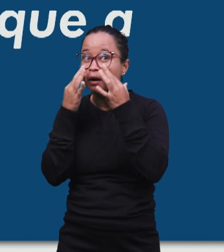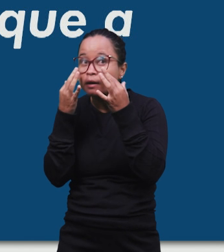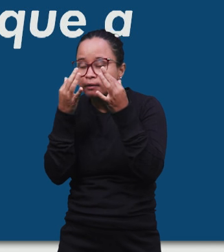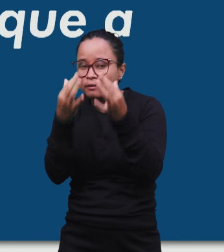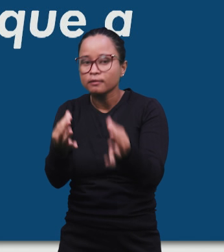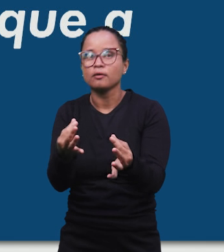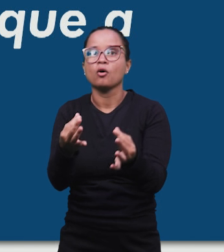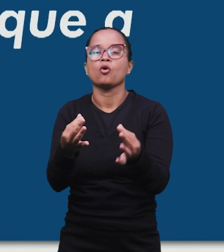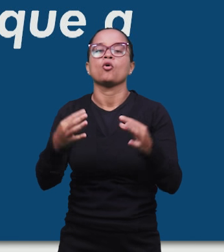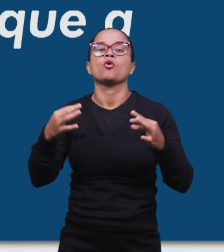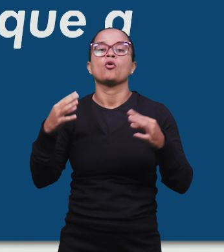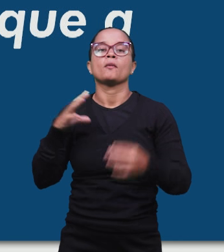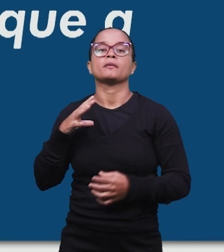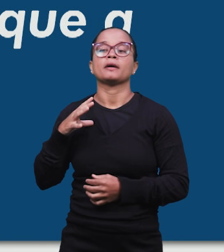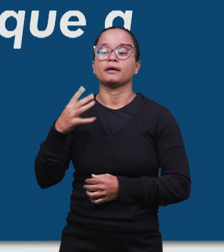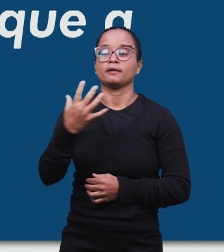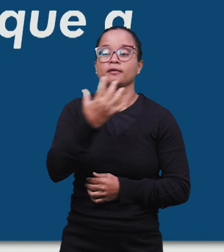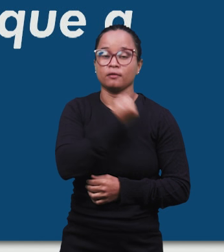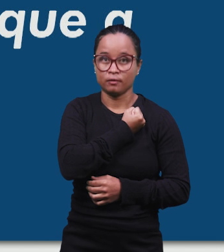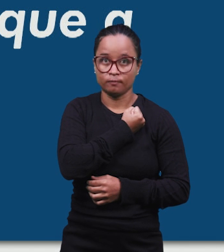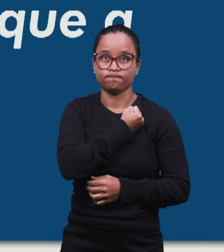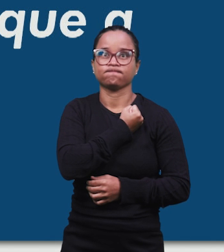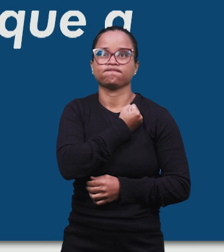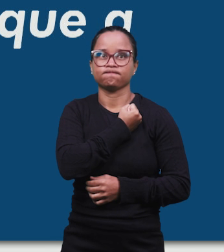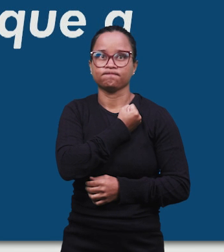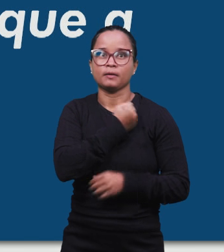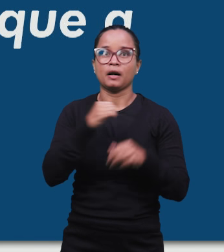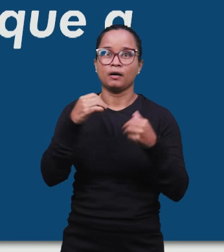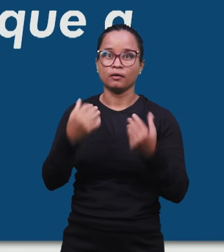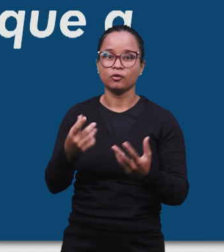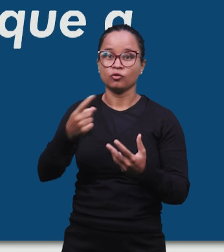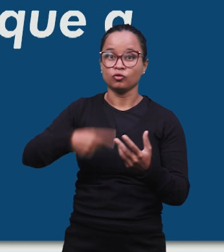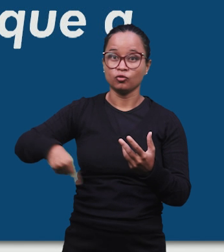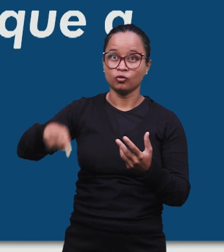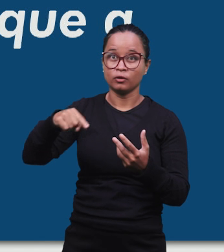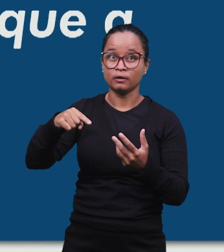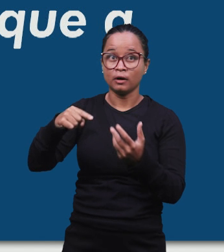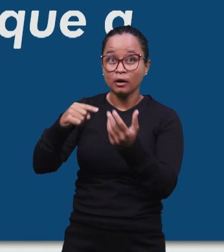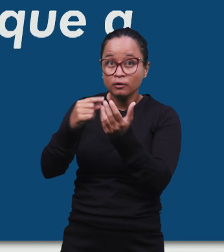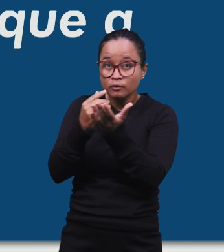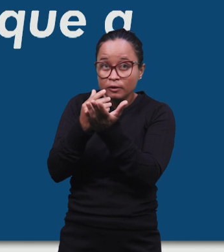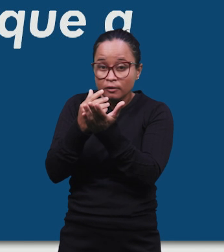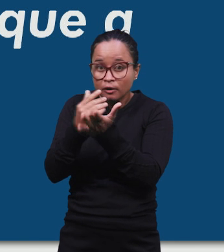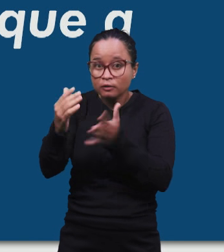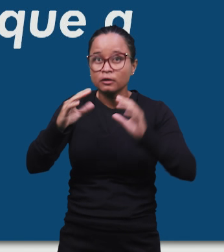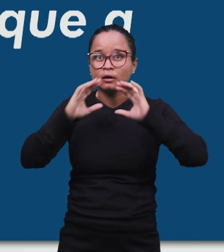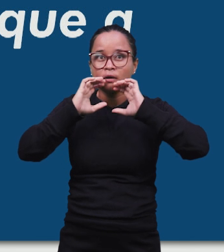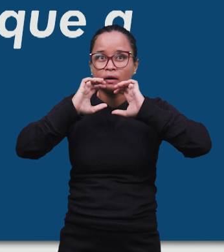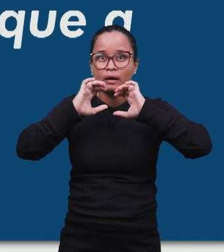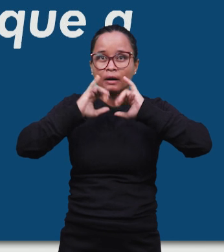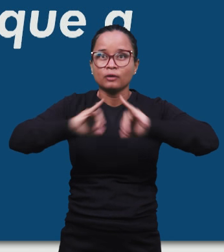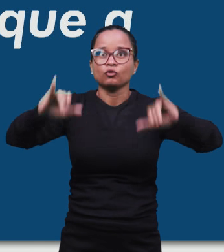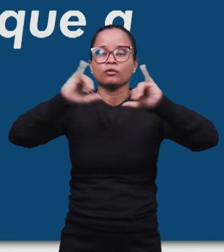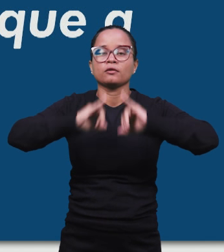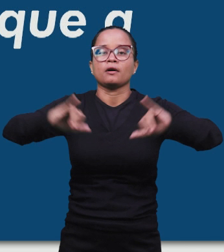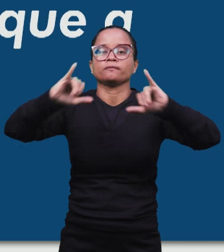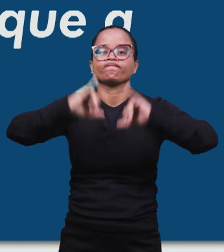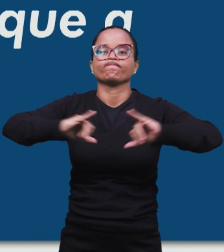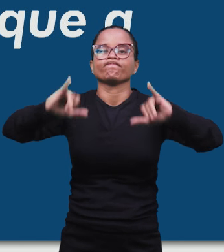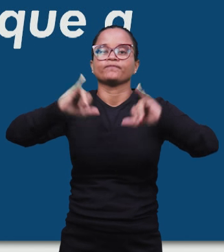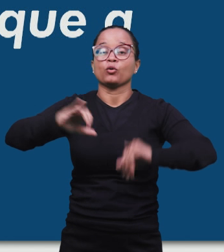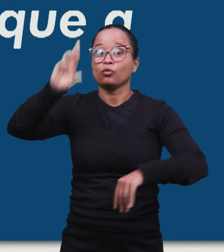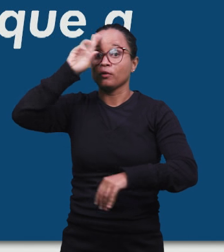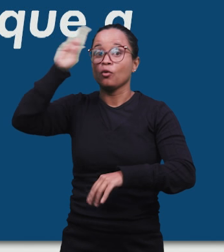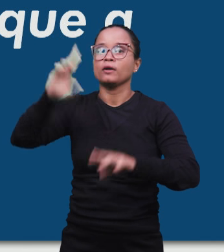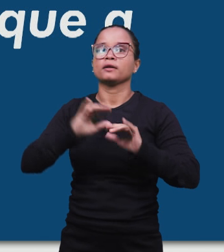não atentarmos para tão grande salvação, a qual, começando a ser anunciada